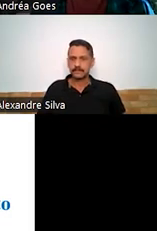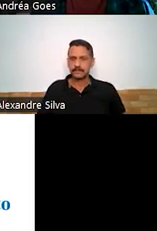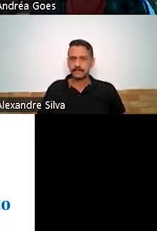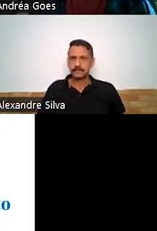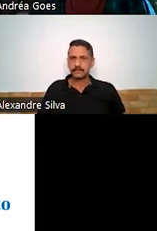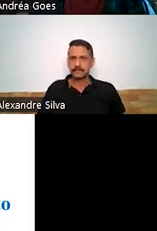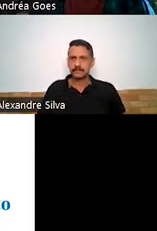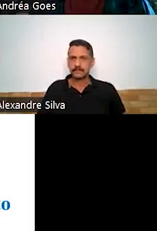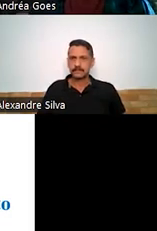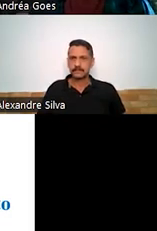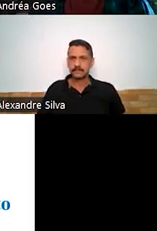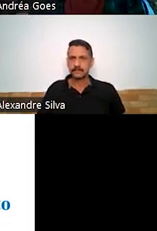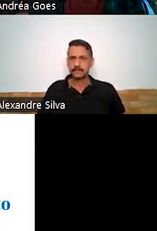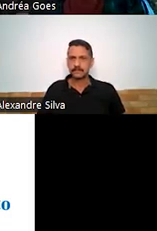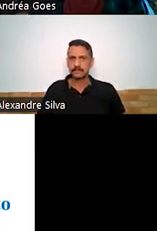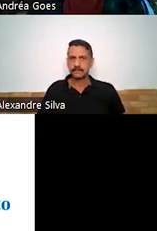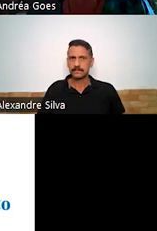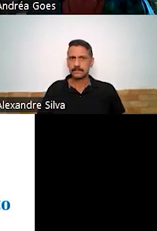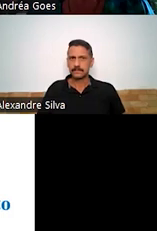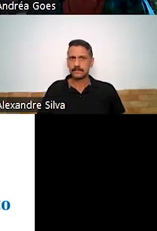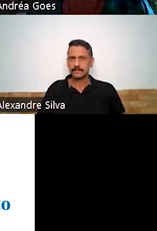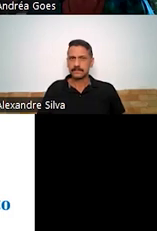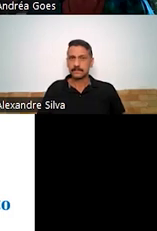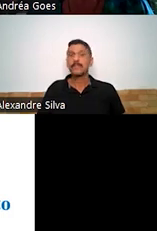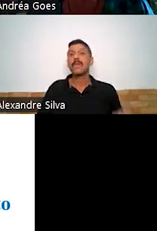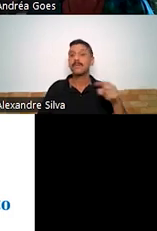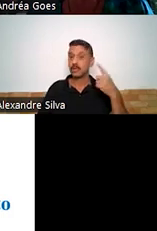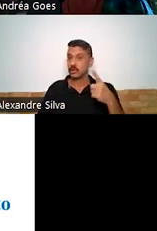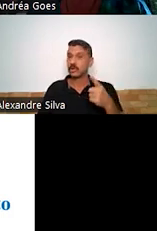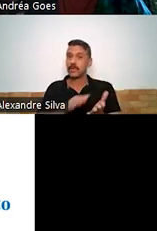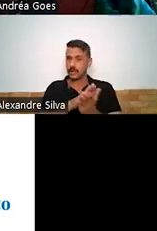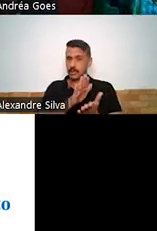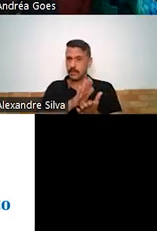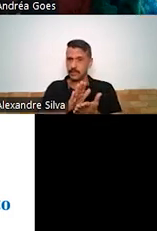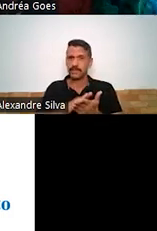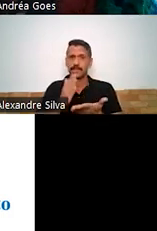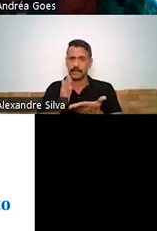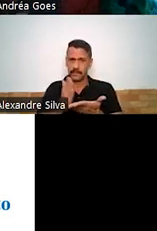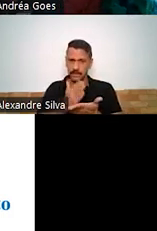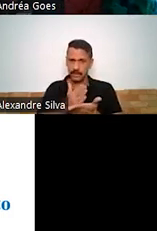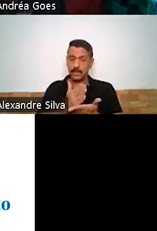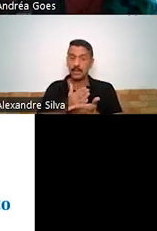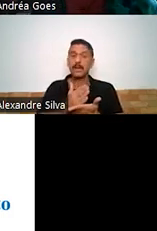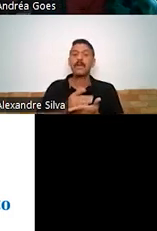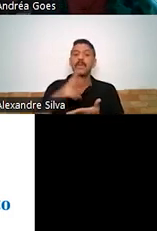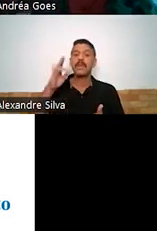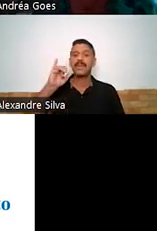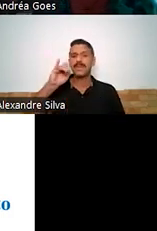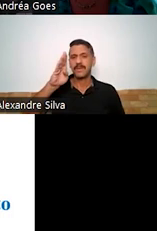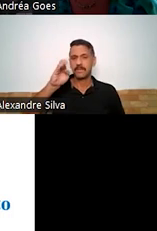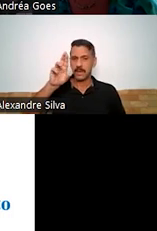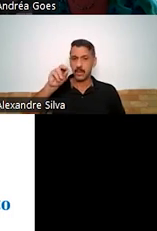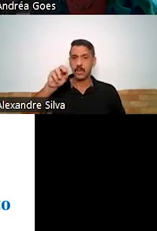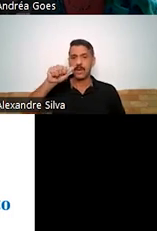portadores. A gente publicou esse trabalho na Revista Ibero-Americana de Estudos em Educação no ano